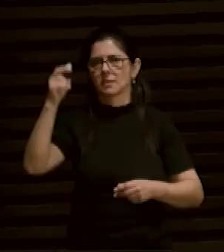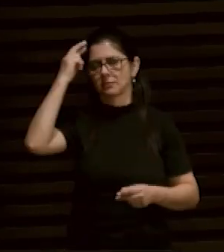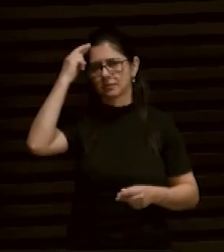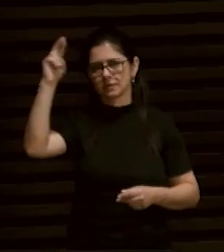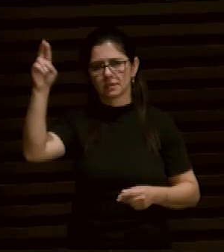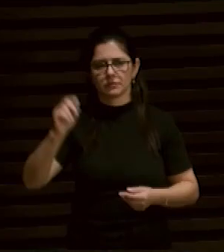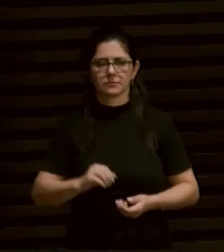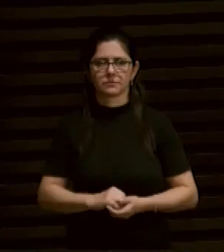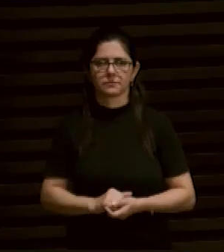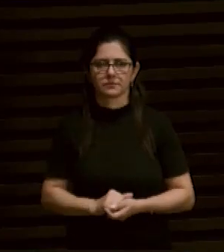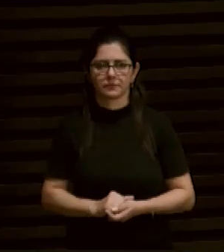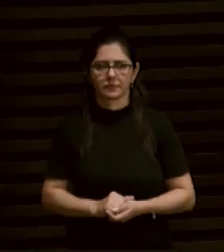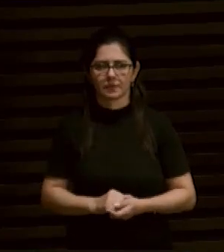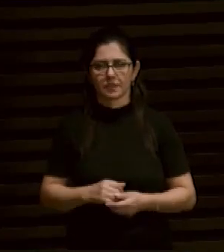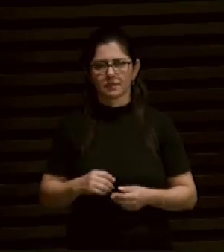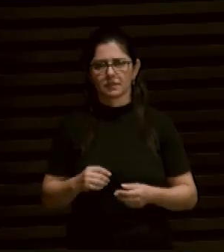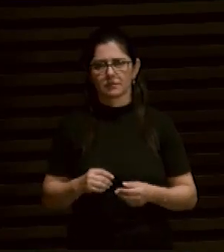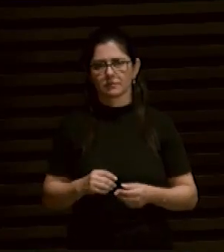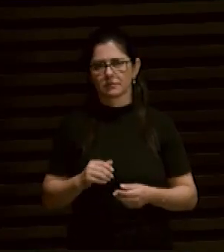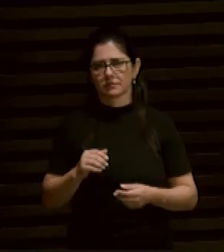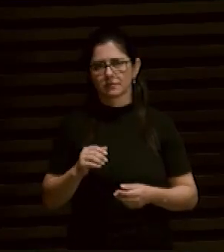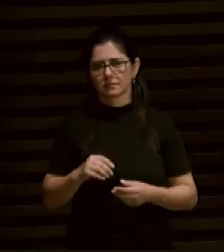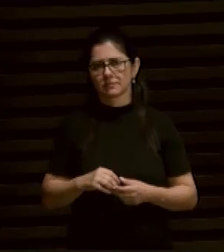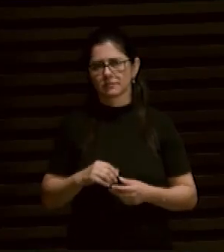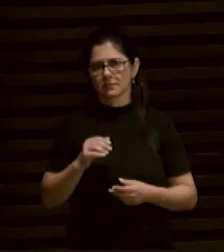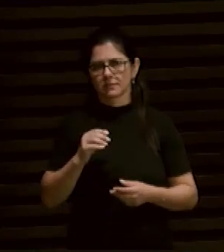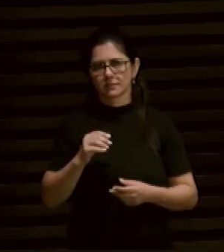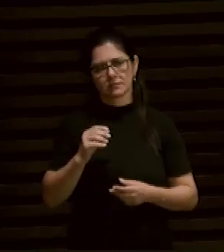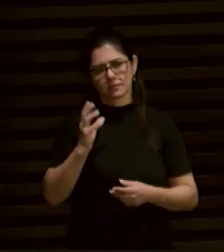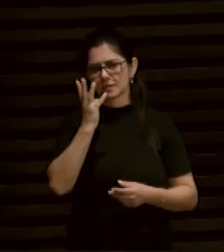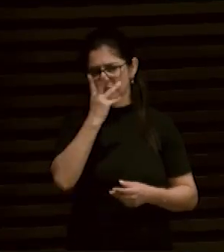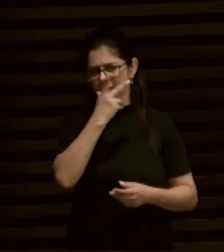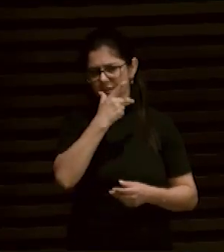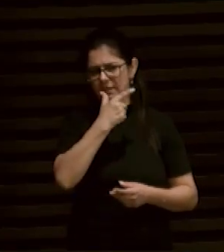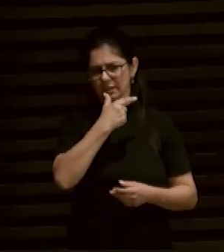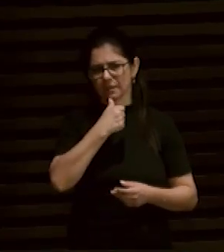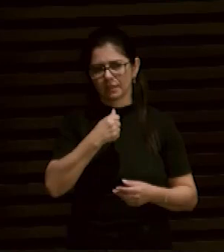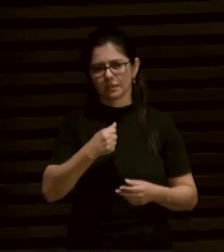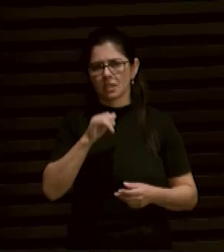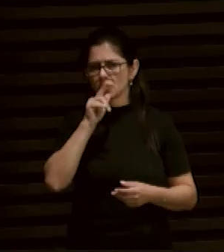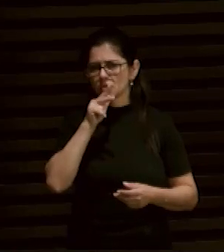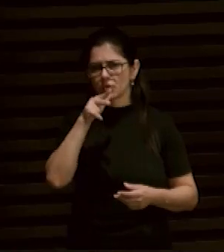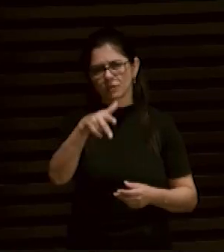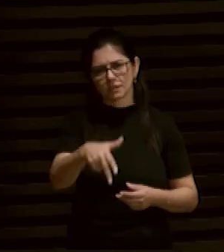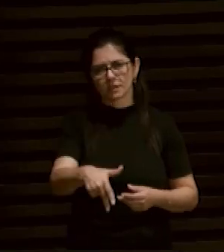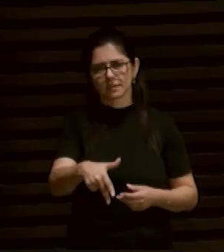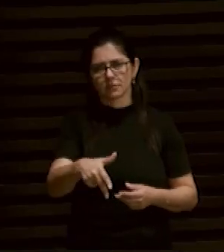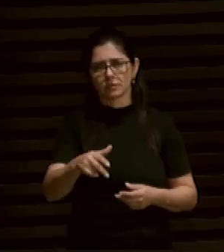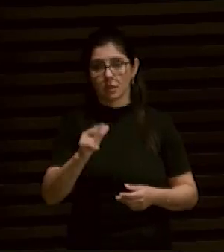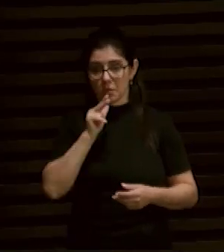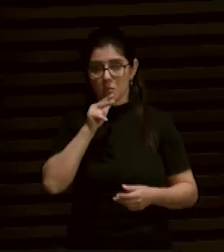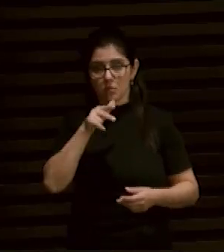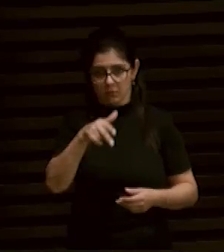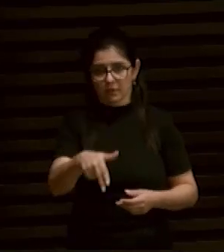cena maravilhosa. Jonas, ele tinha acabado de sair da barriga do grande peixe. Ele tinha acabado de ser vomitado.